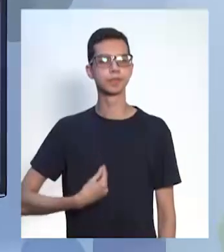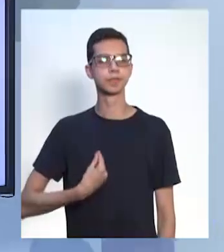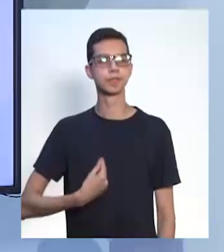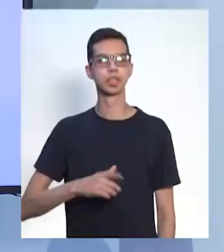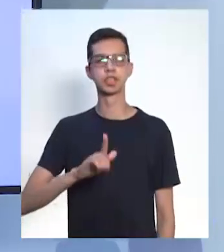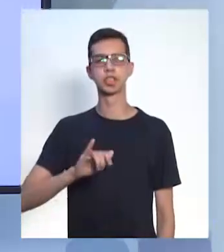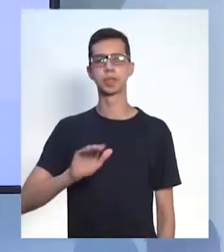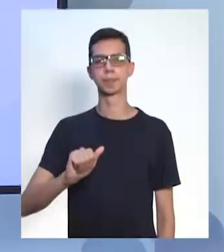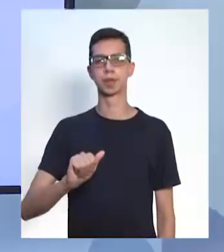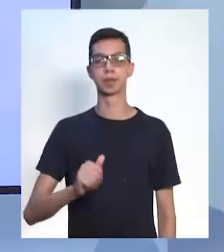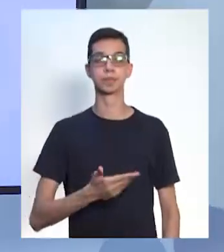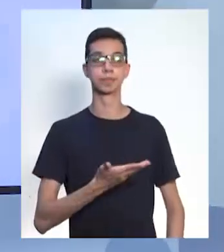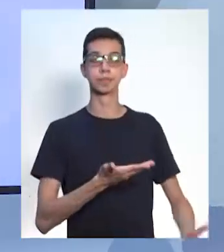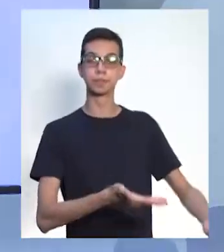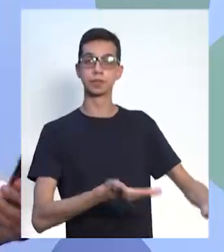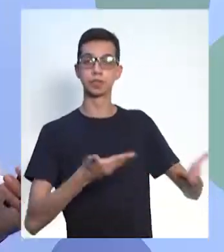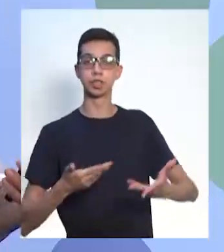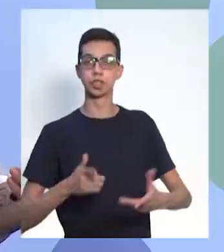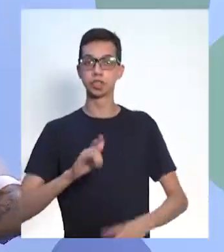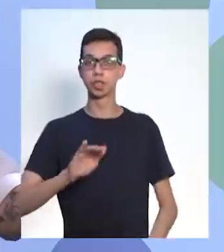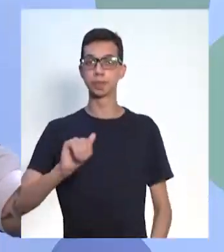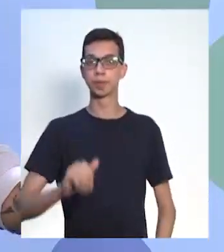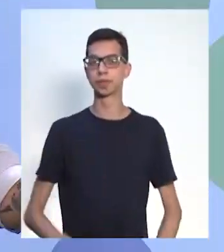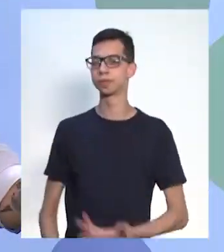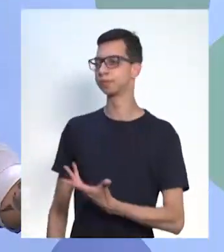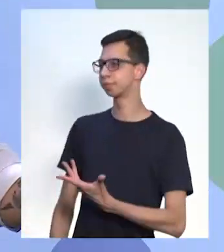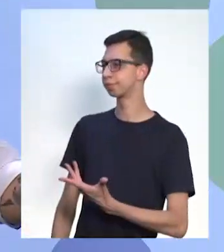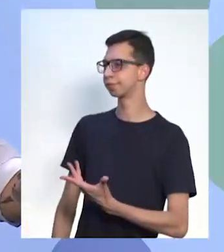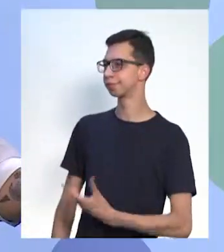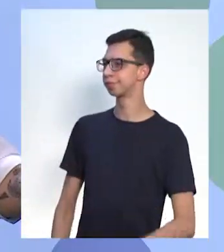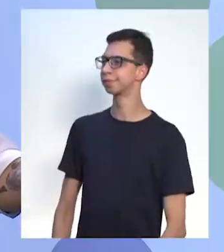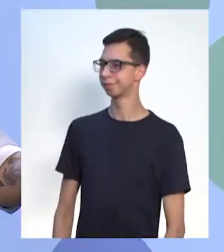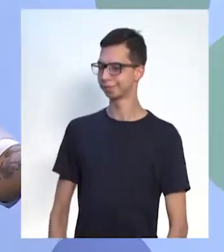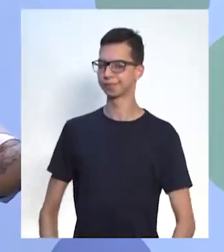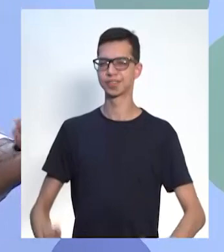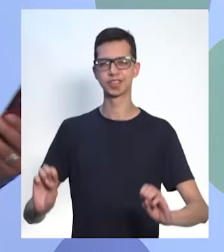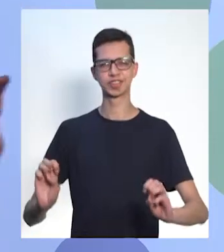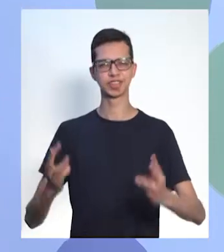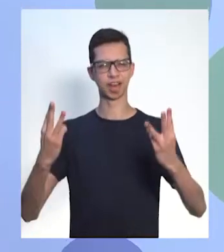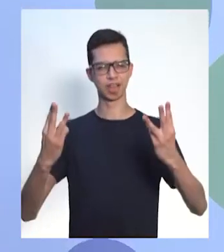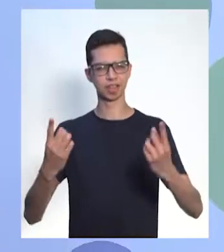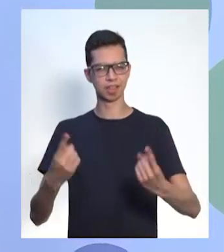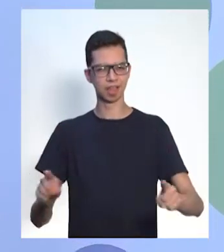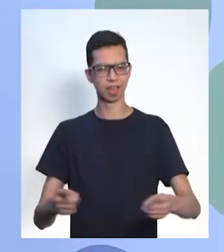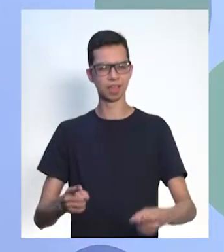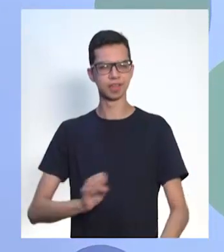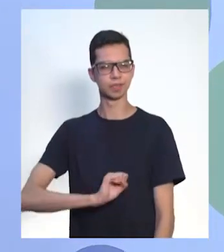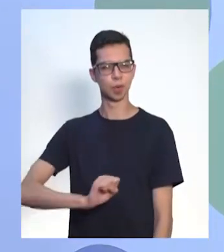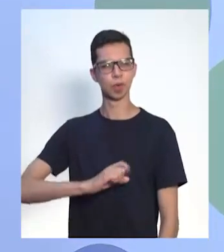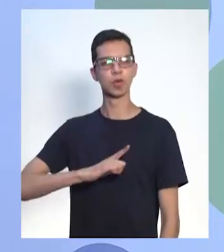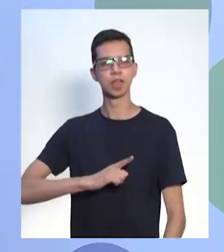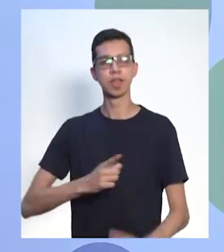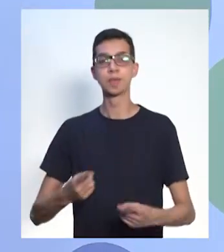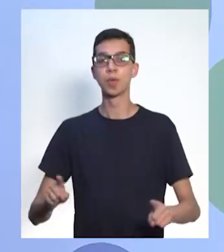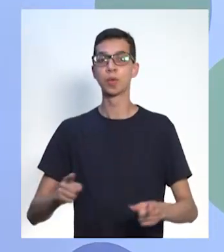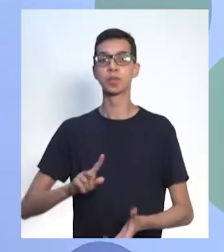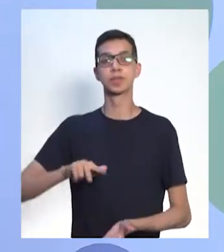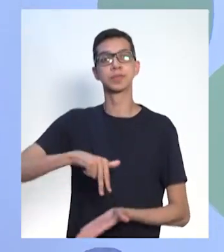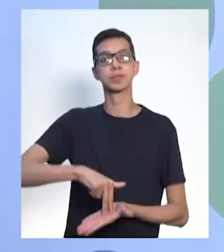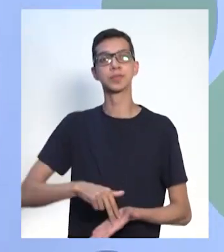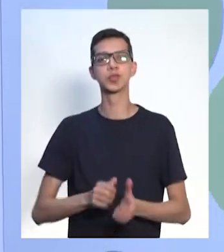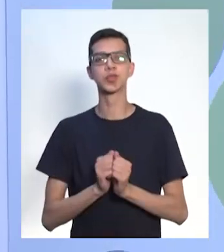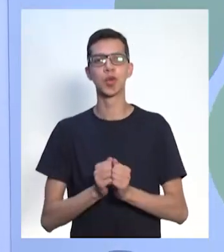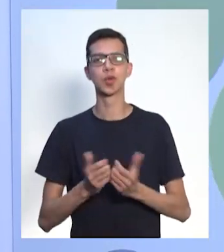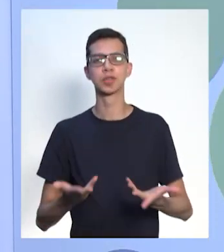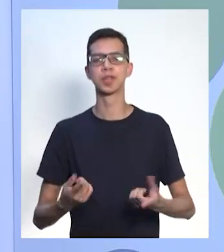Giba. Já bem-vindo, Giba! Giba é show! E entra com música, hein, Giba? Vem com música! Música,